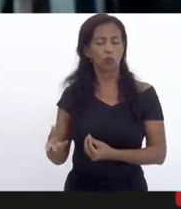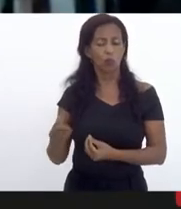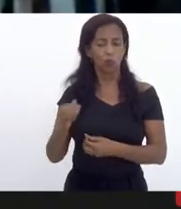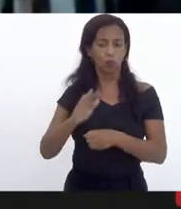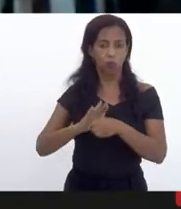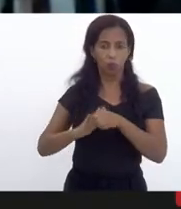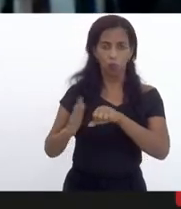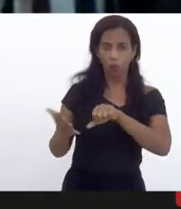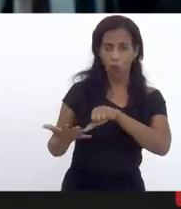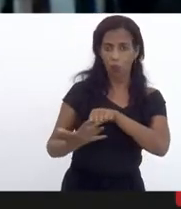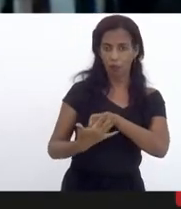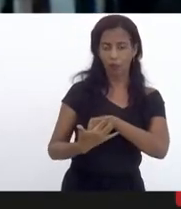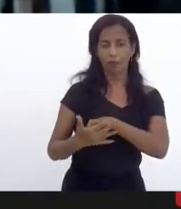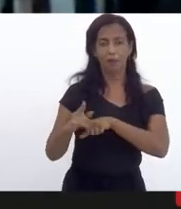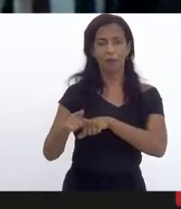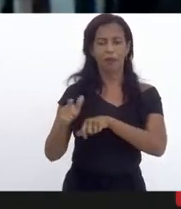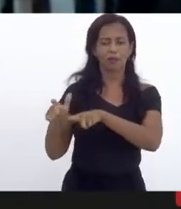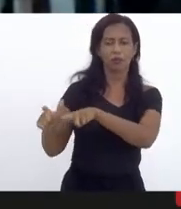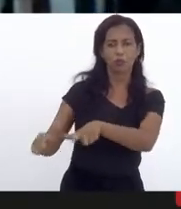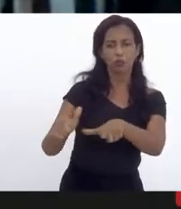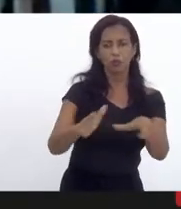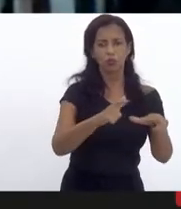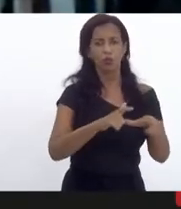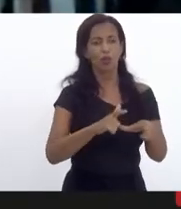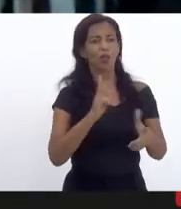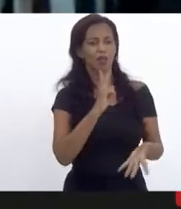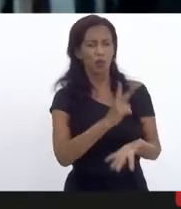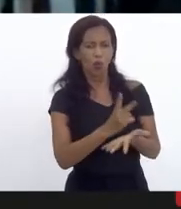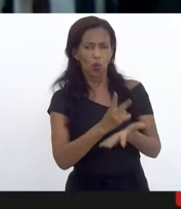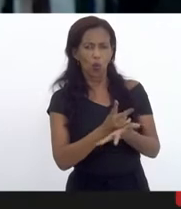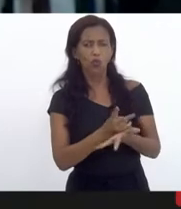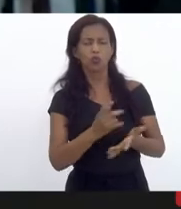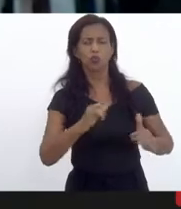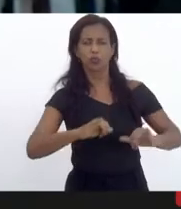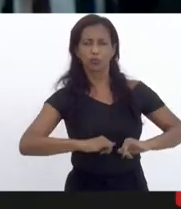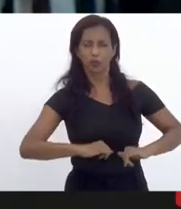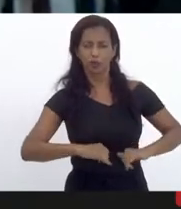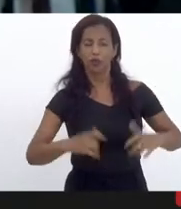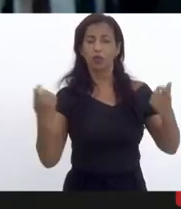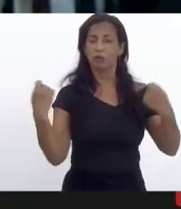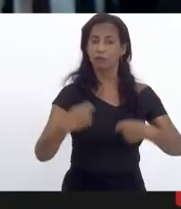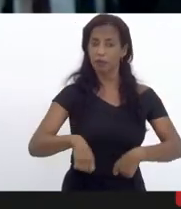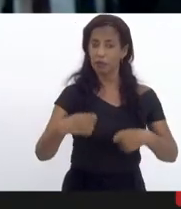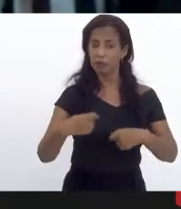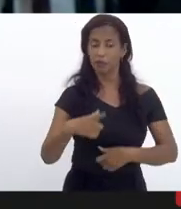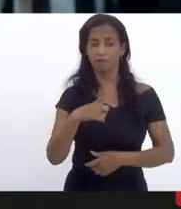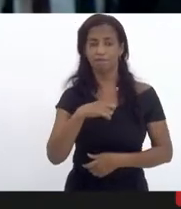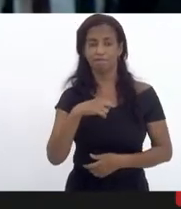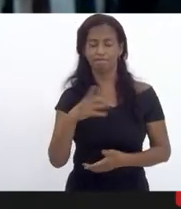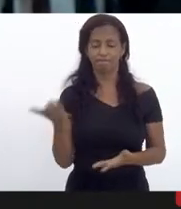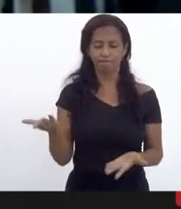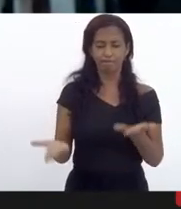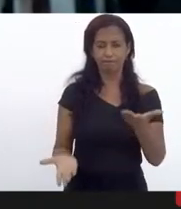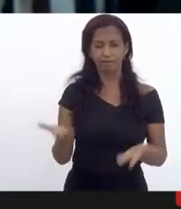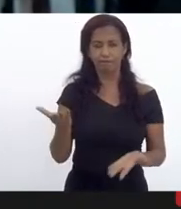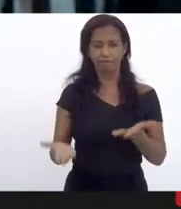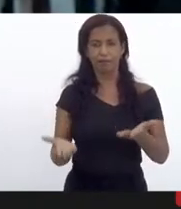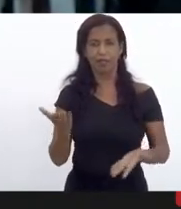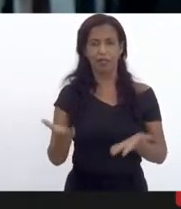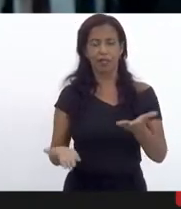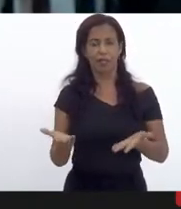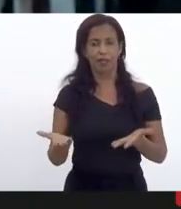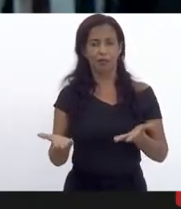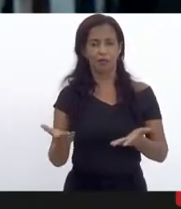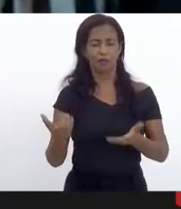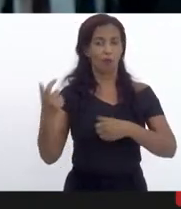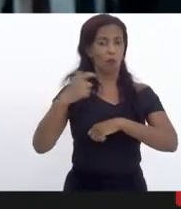Covid. Em muitos locais ele sofre com a sazonalidade, ele necessita equilibrar os períodos de alta e de